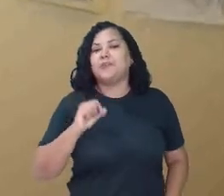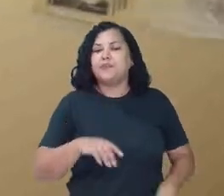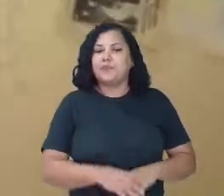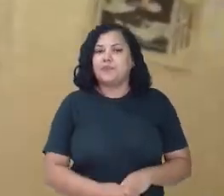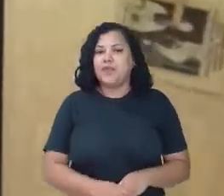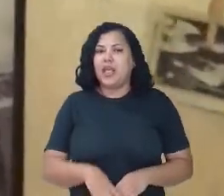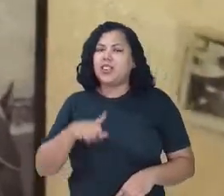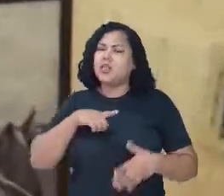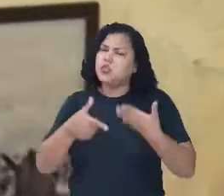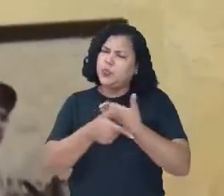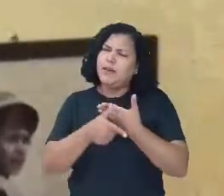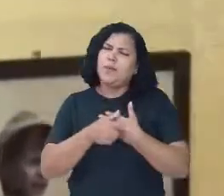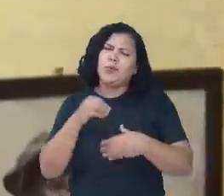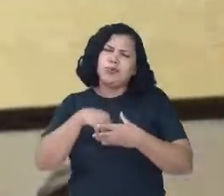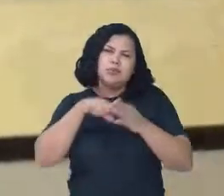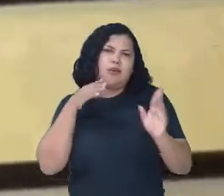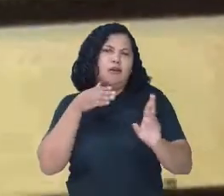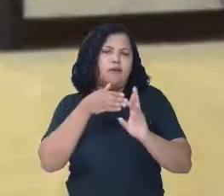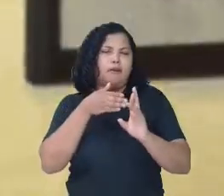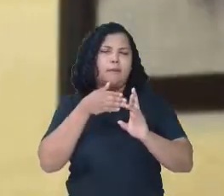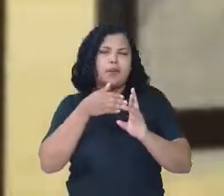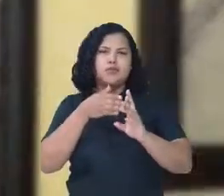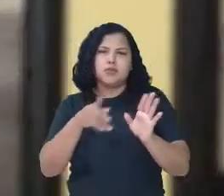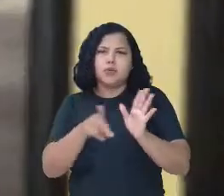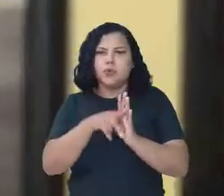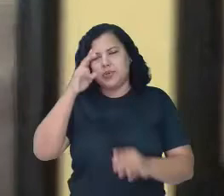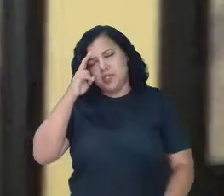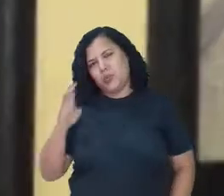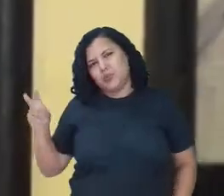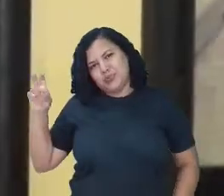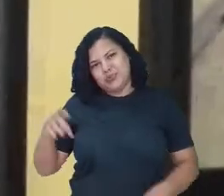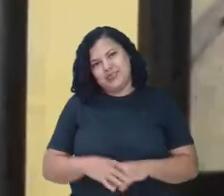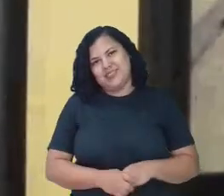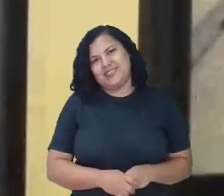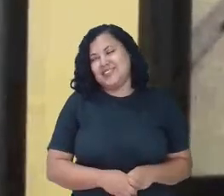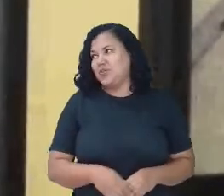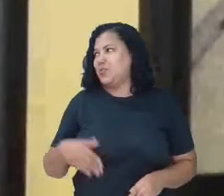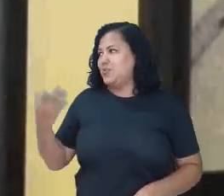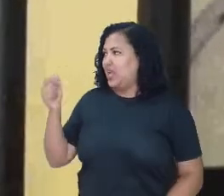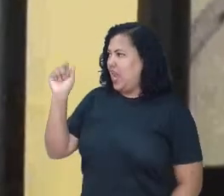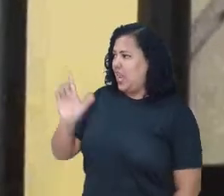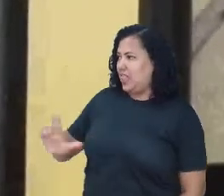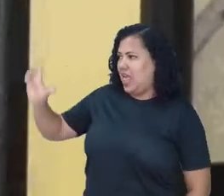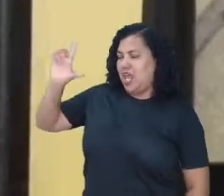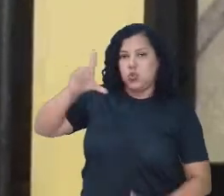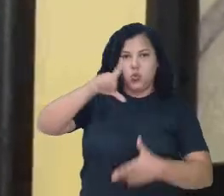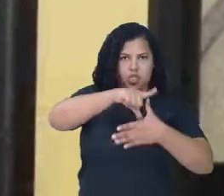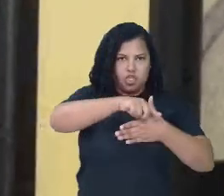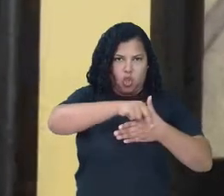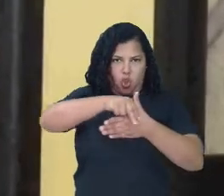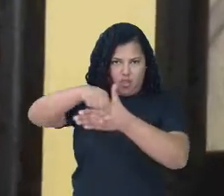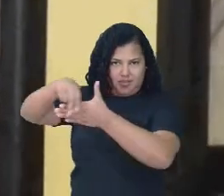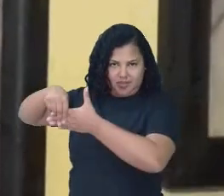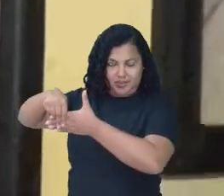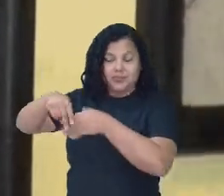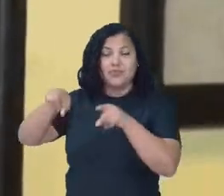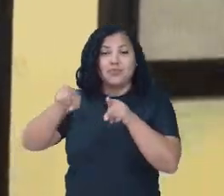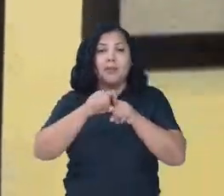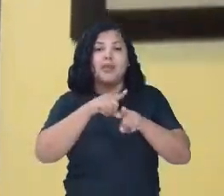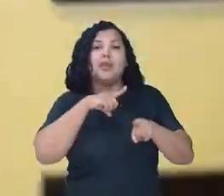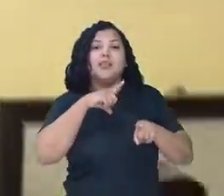têm o seu papel na representação dessa cultura. Então a gente tem a literatura de cordel e a gente tem a ideia